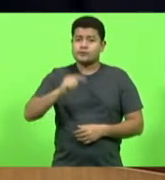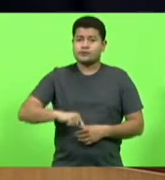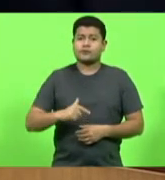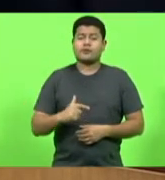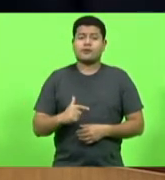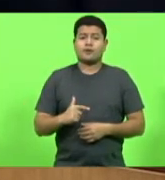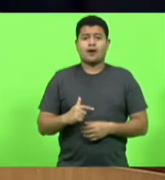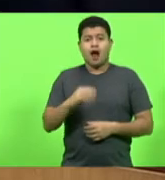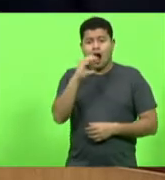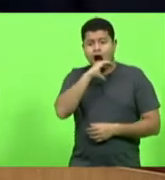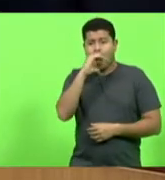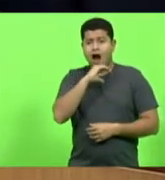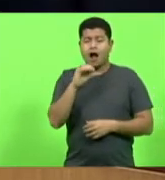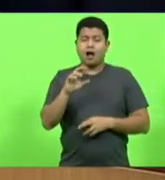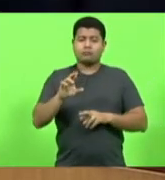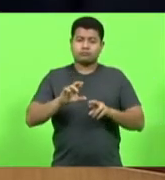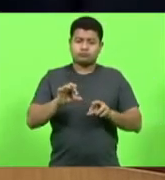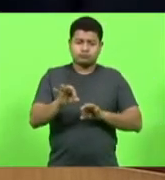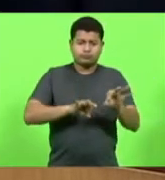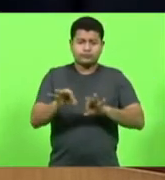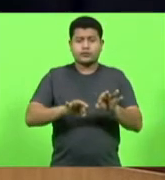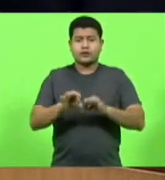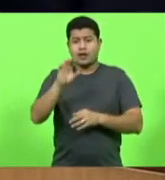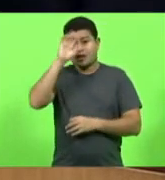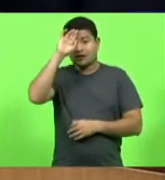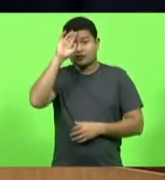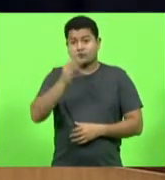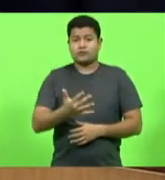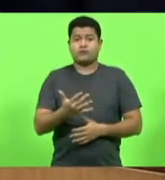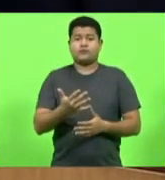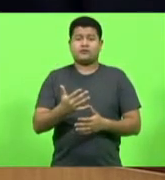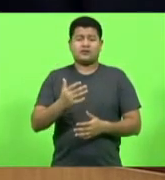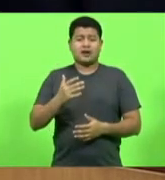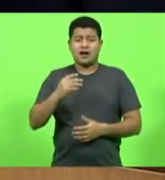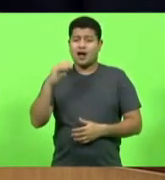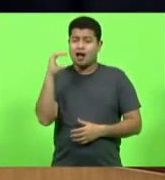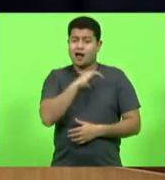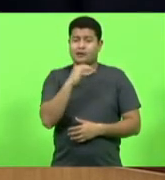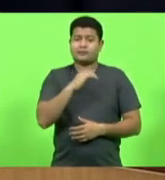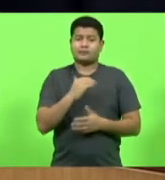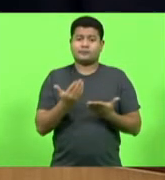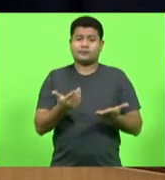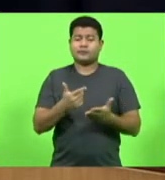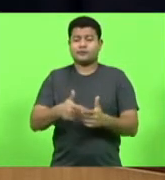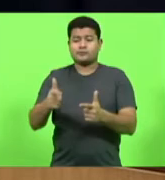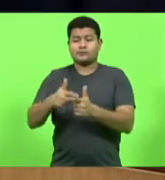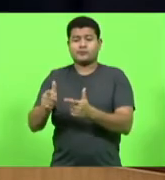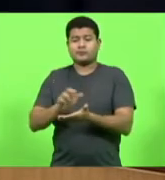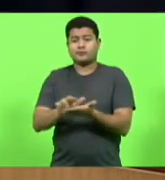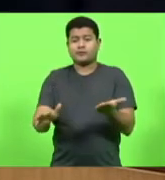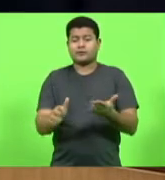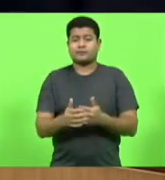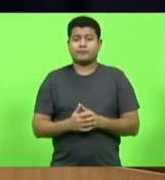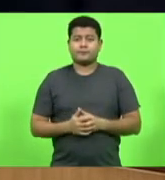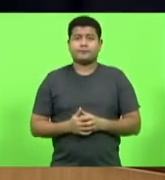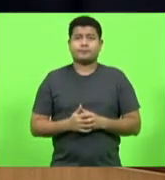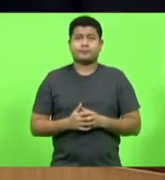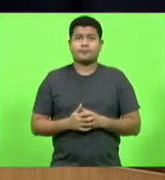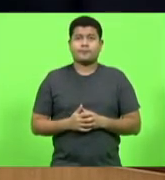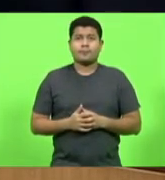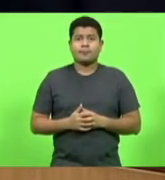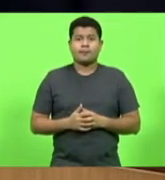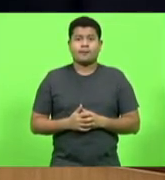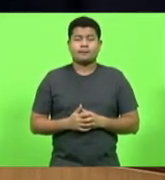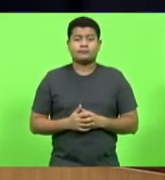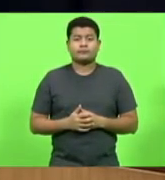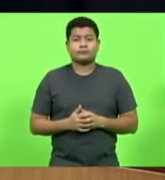as medidas e as providências para solucionar de uma vez por todas essas questões pendentes em relação ao SAMU.